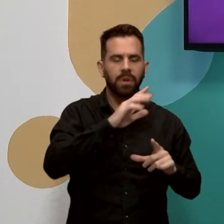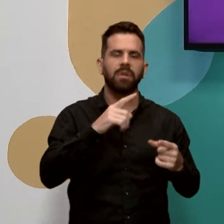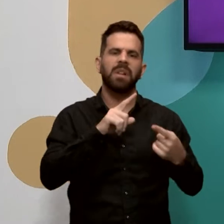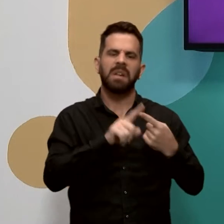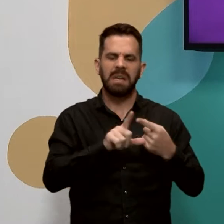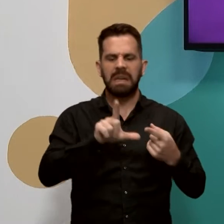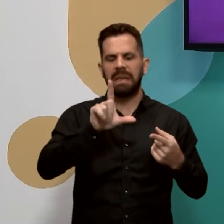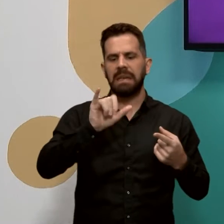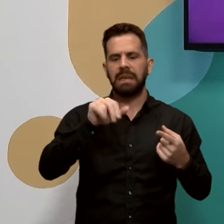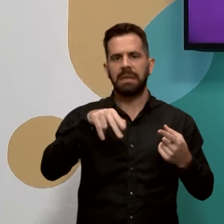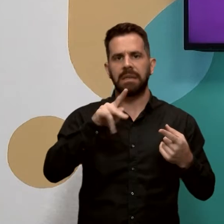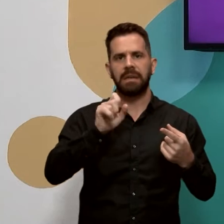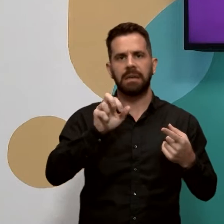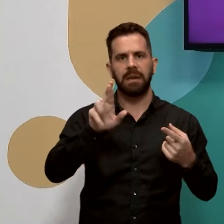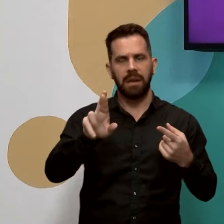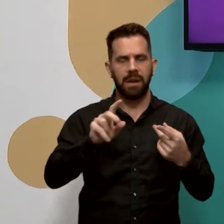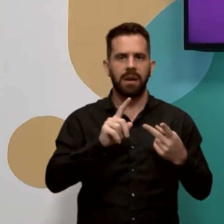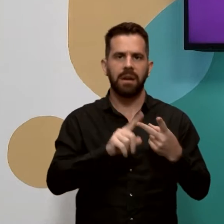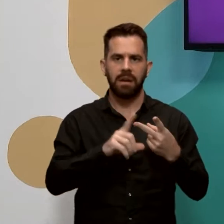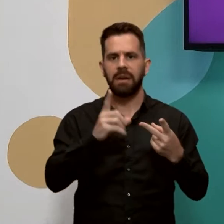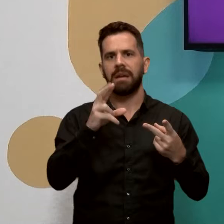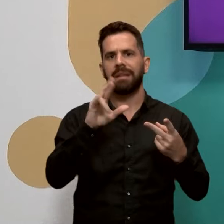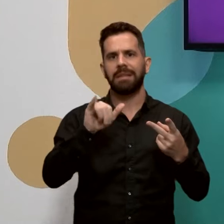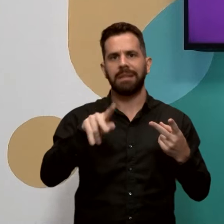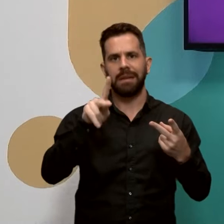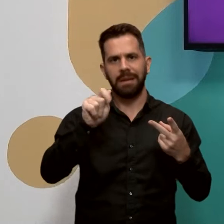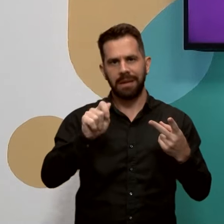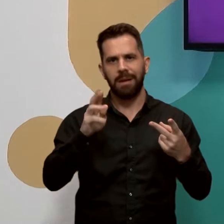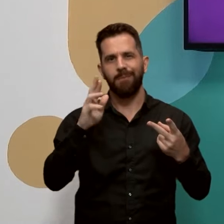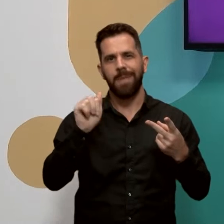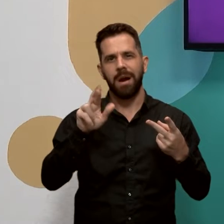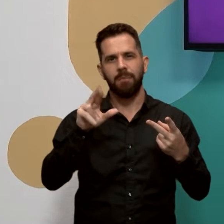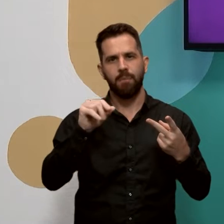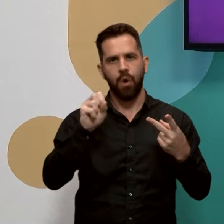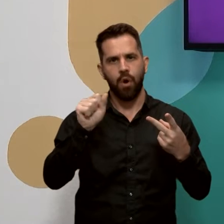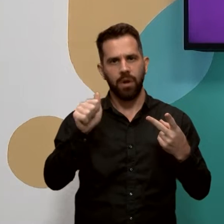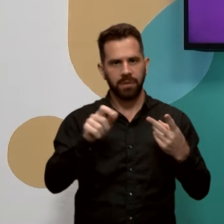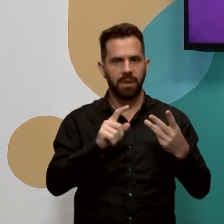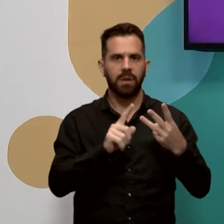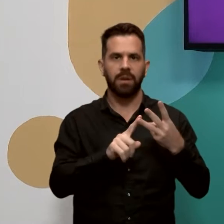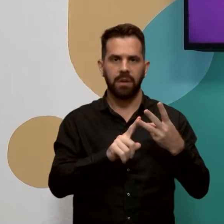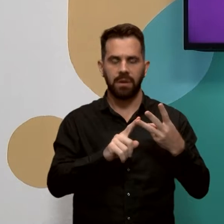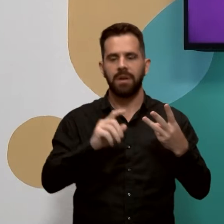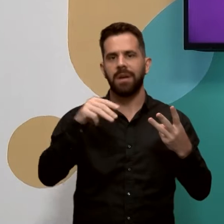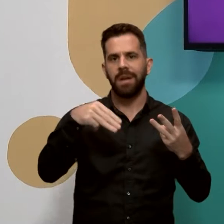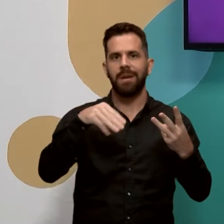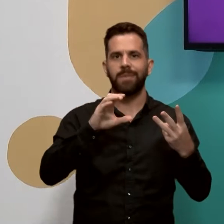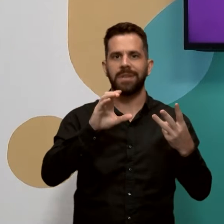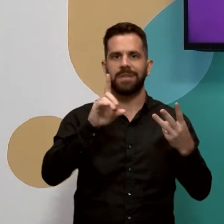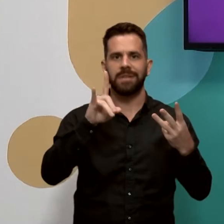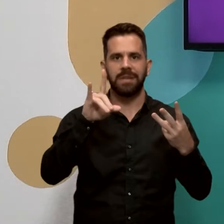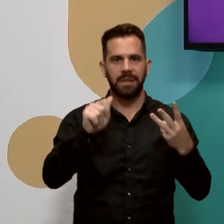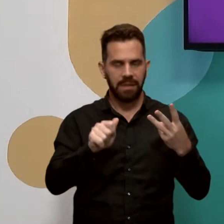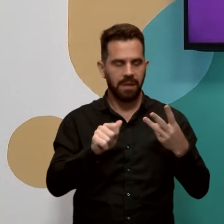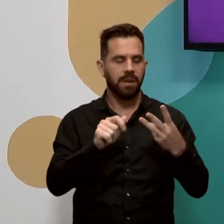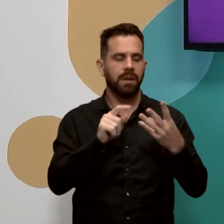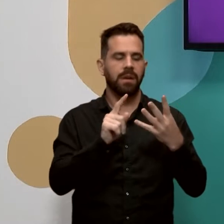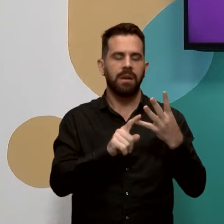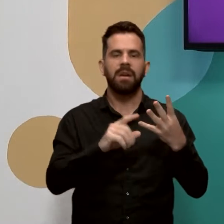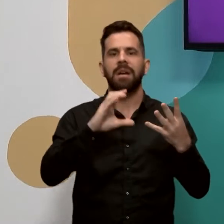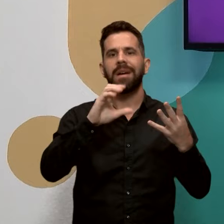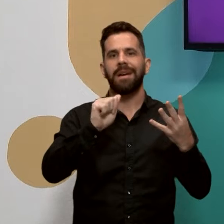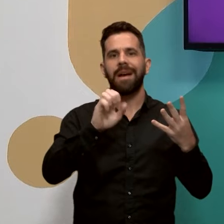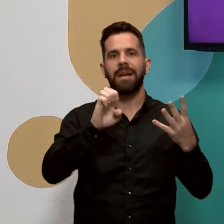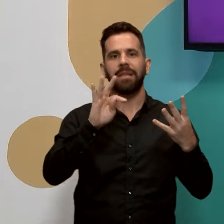Barbosa, Bia Ferreira, Black Alien, que mais? Emicida, Caetano, Gil,